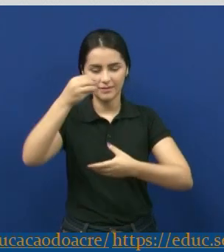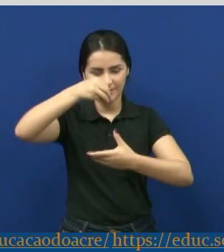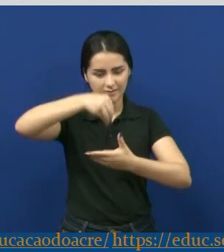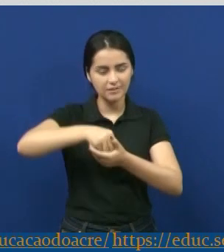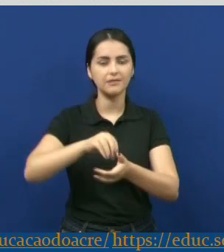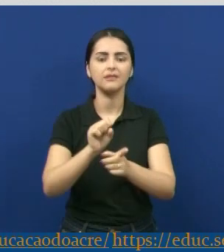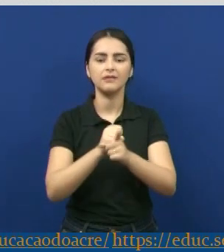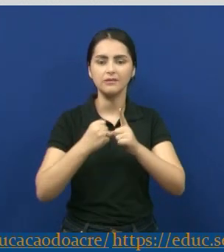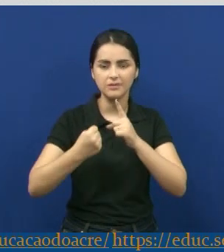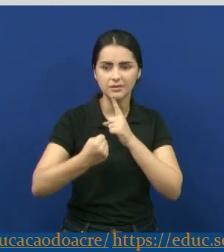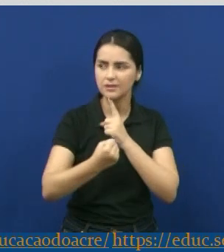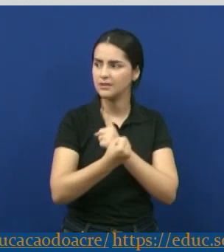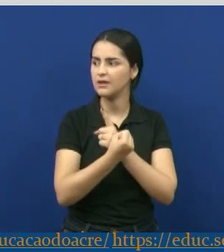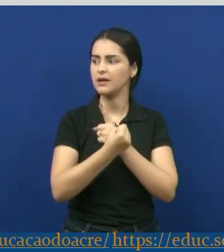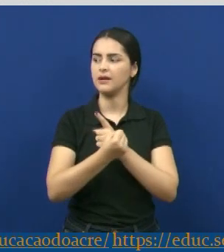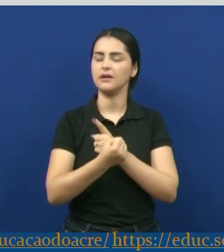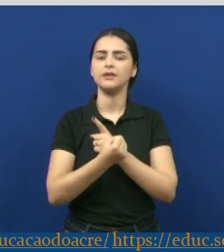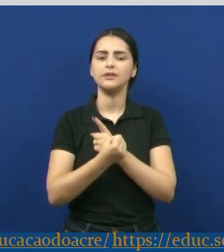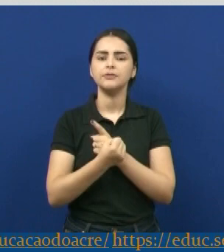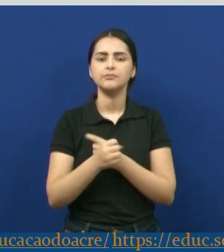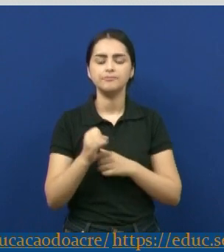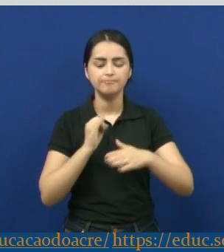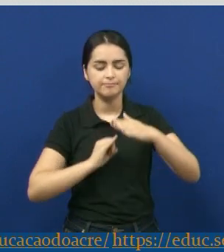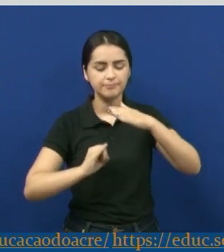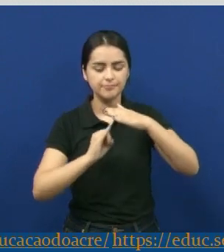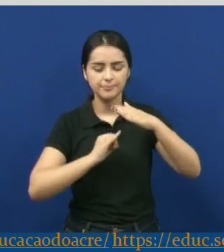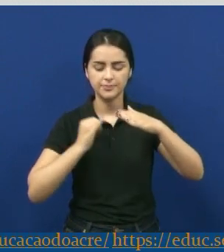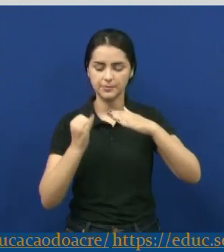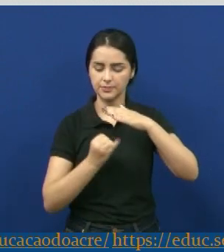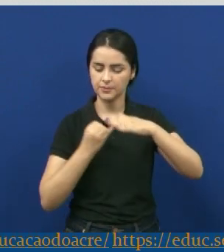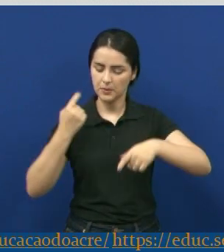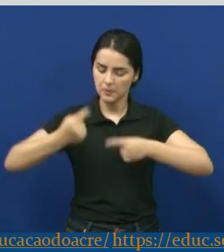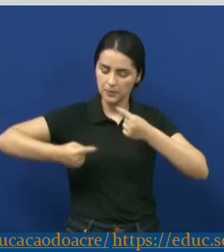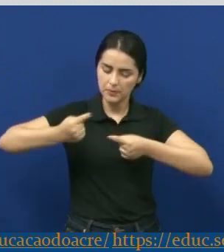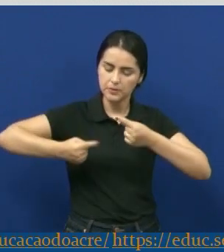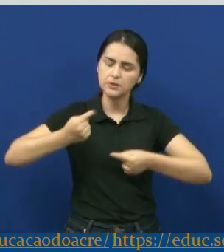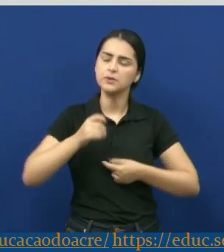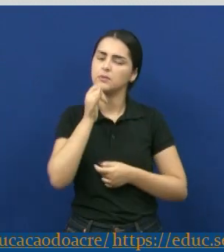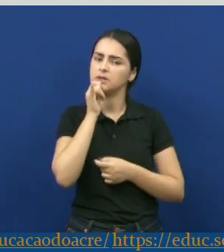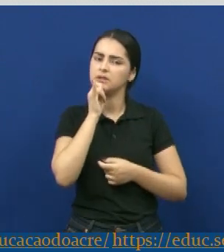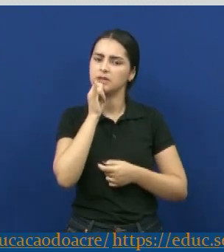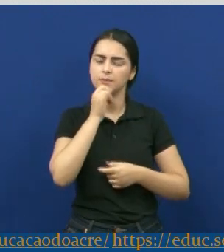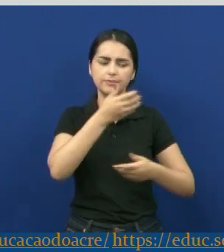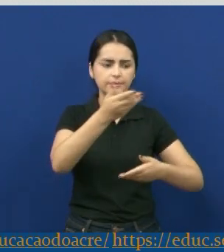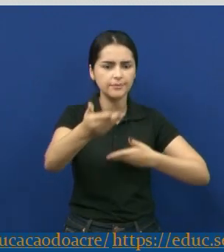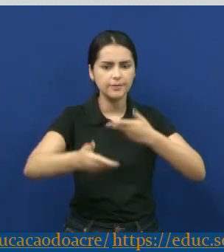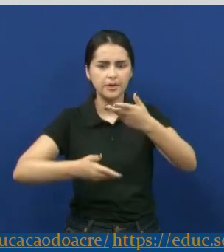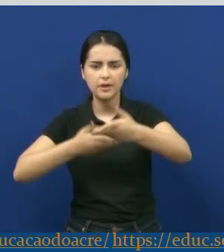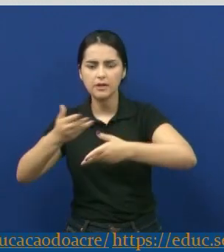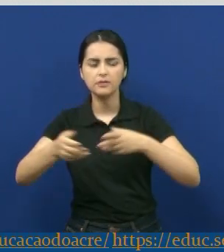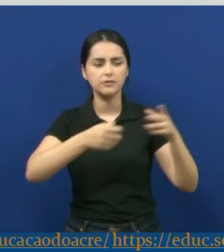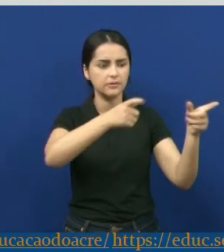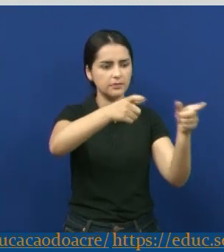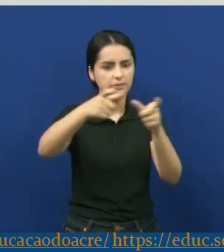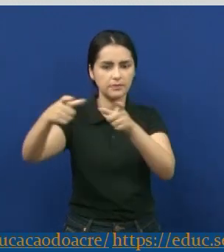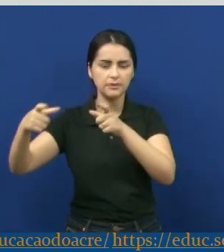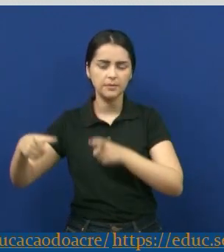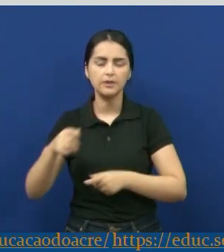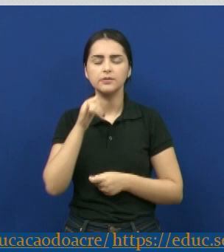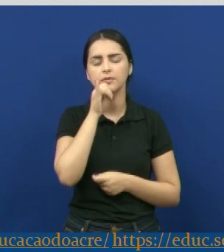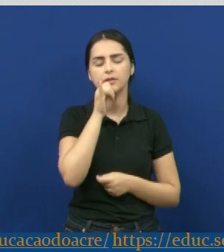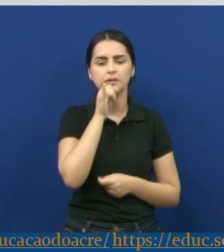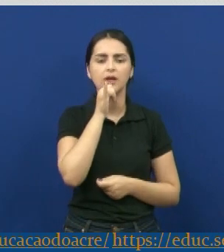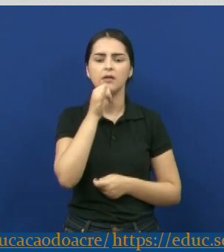sociedade por meio de instituições políticas que regimentam as relações desse espaço. Ou seja,